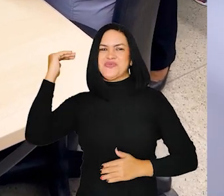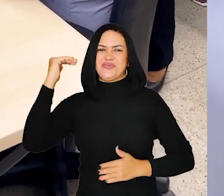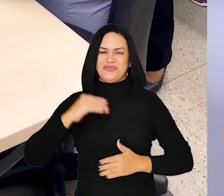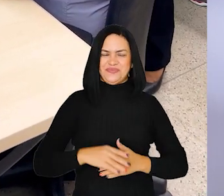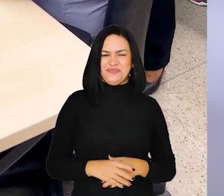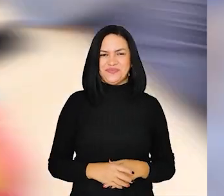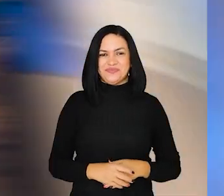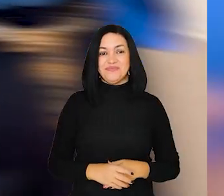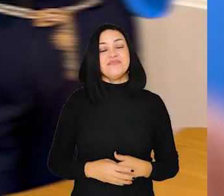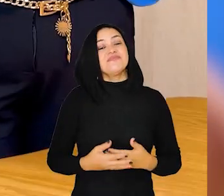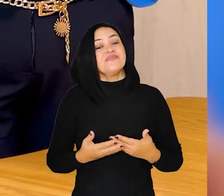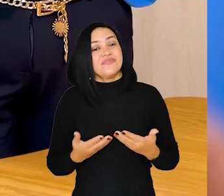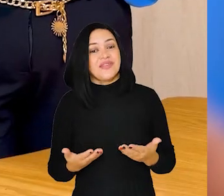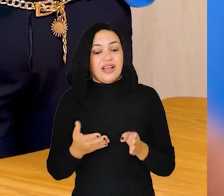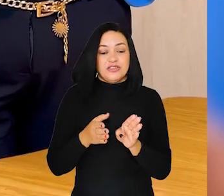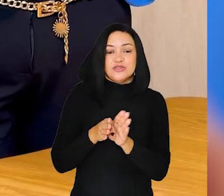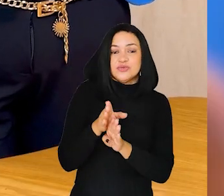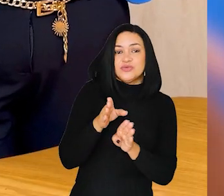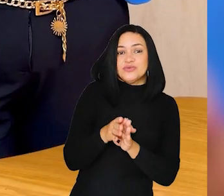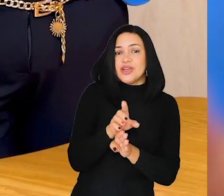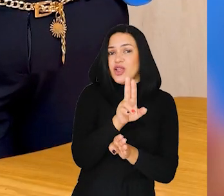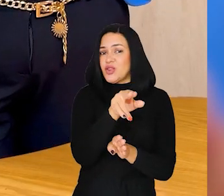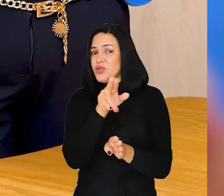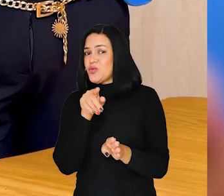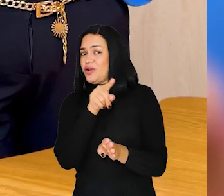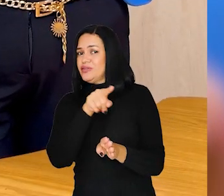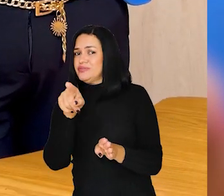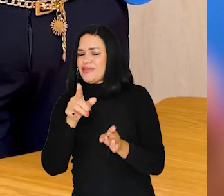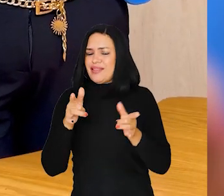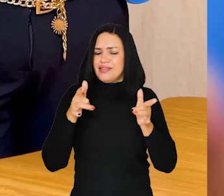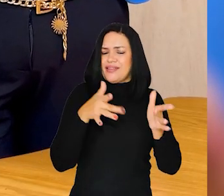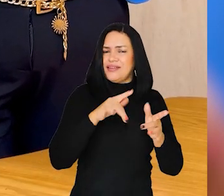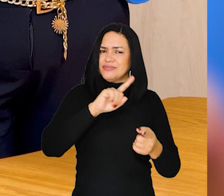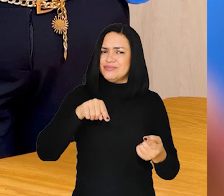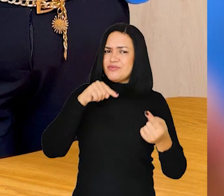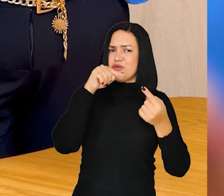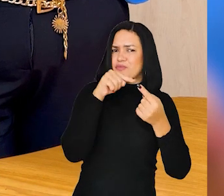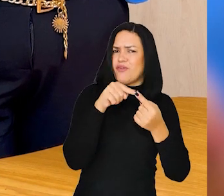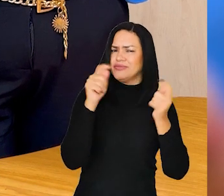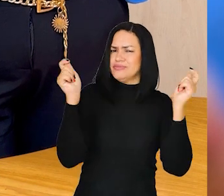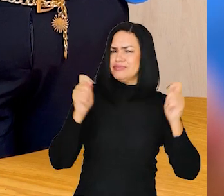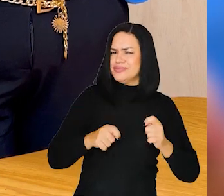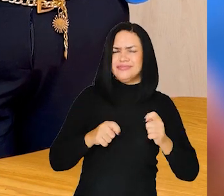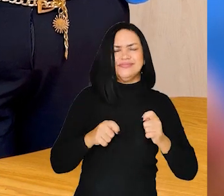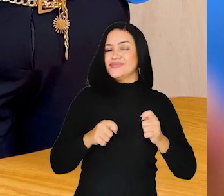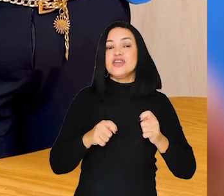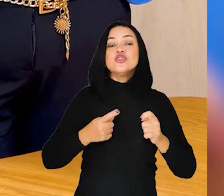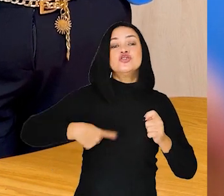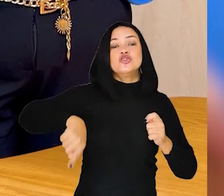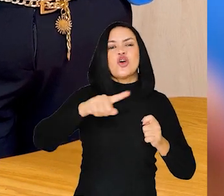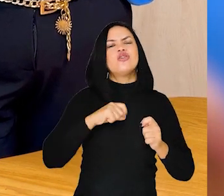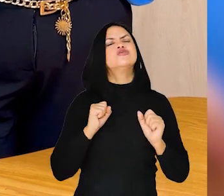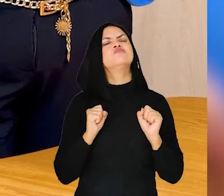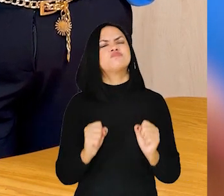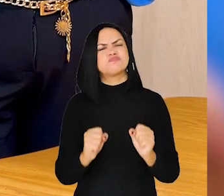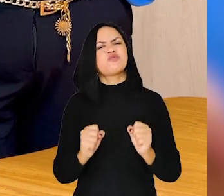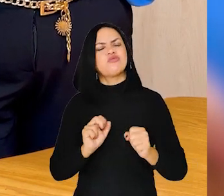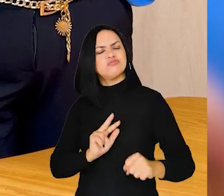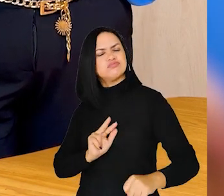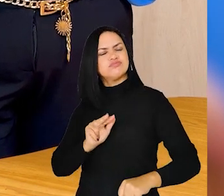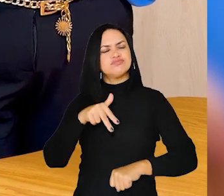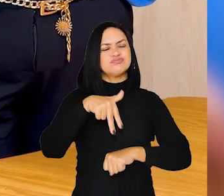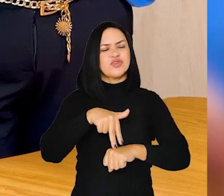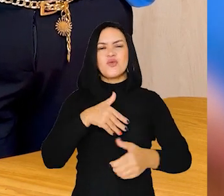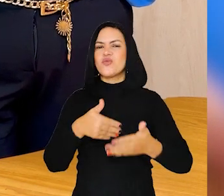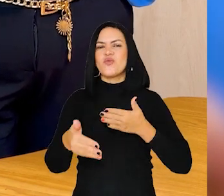de sucesso. Então, eu digo, nunca desista dos seus propósitos e objetivos. Nós podemos